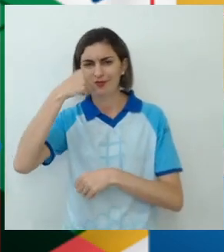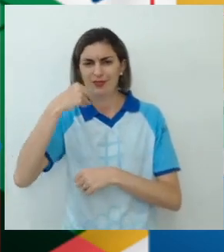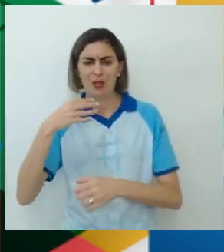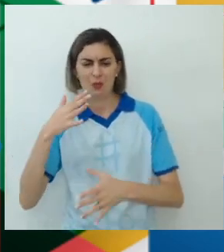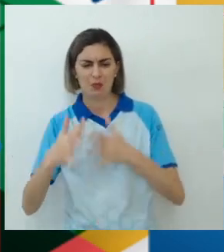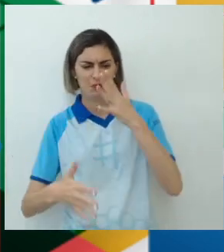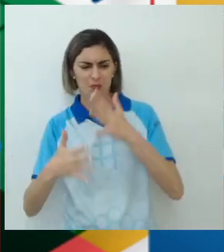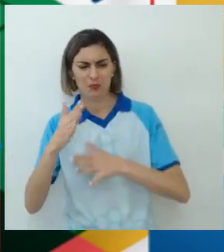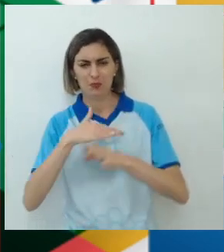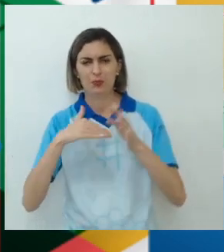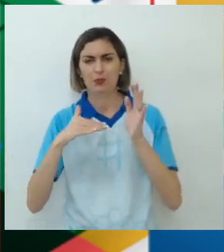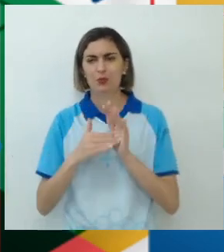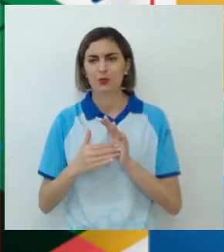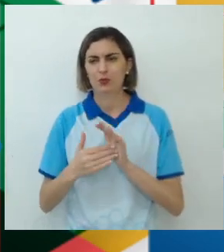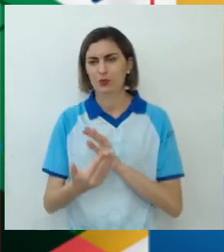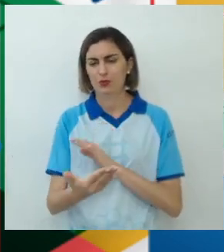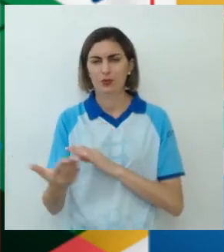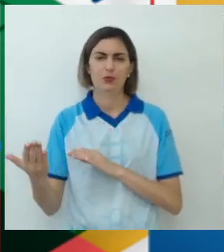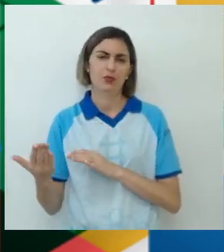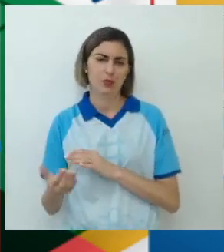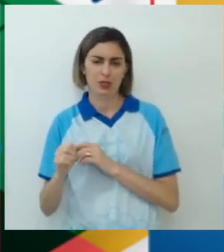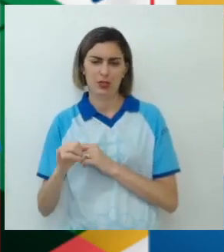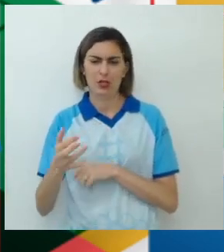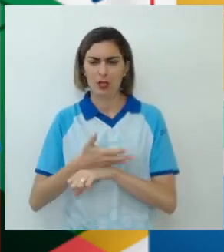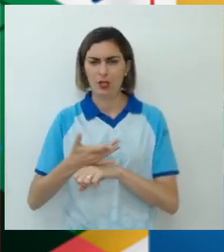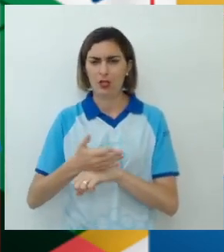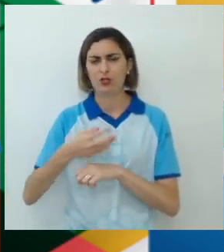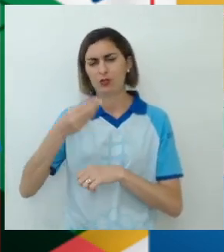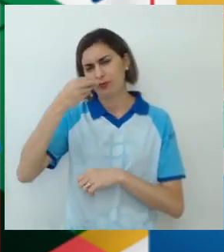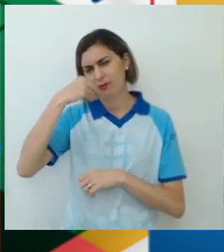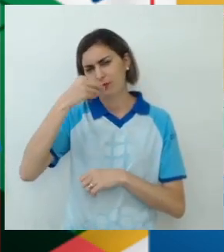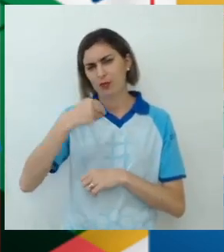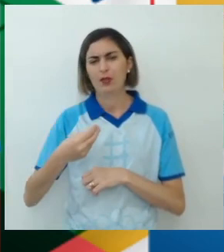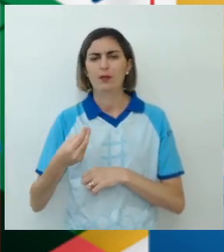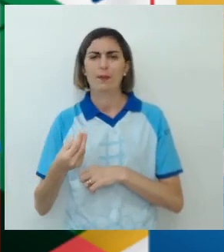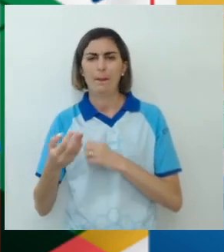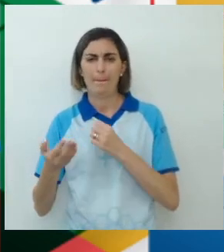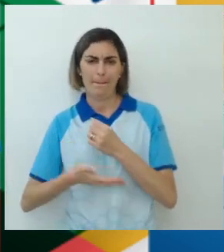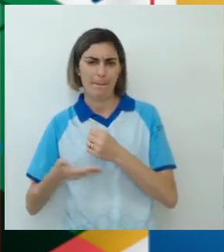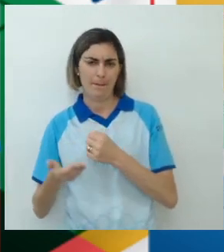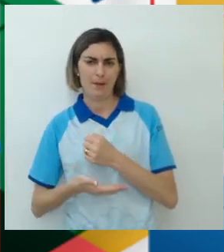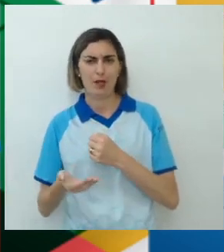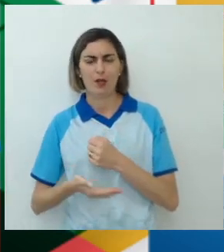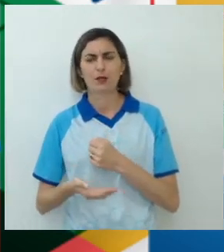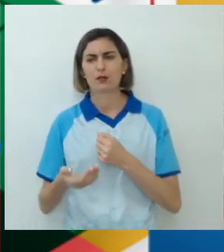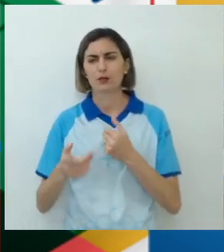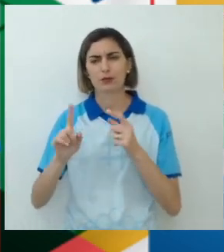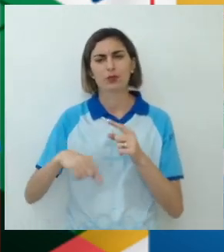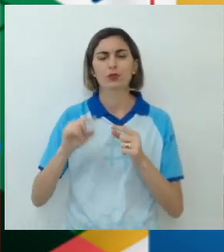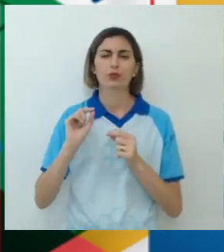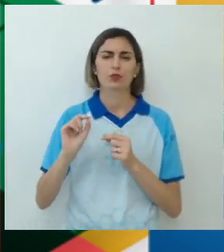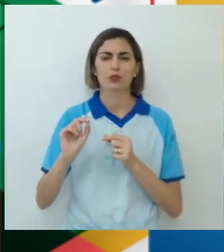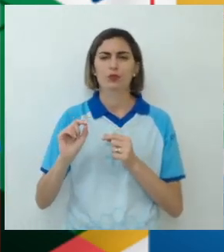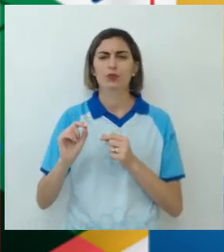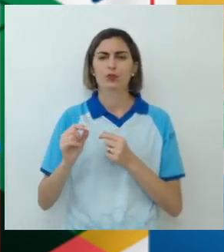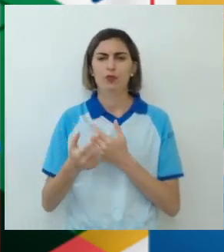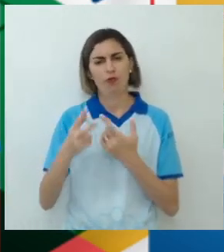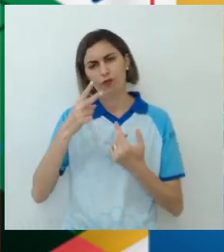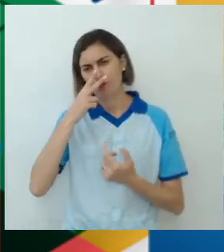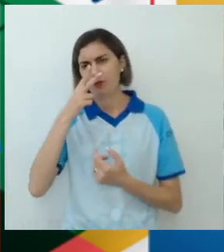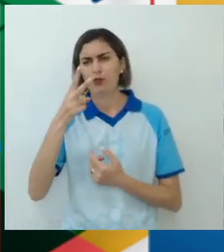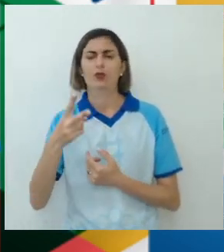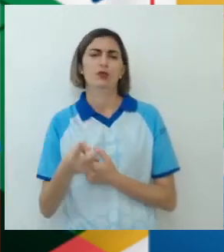complicou tudo. Vamos por partes aí, tá? Se o ácido é fraco, a base conjugada agora ela é o quê?